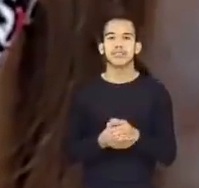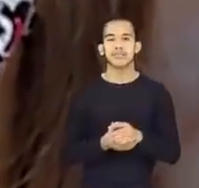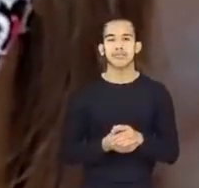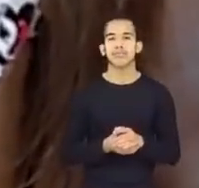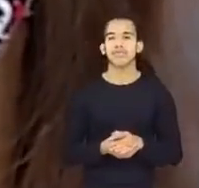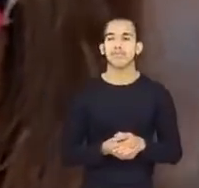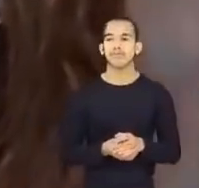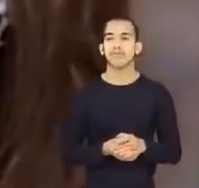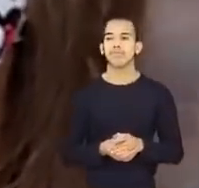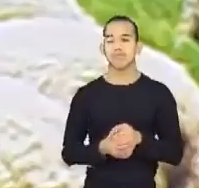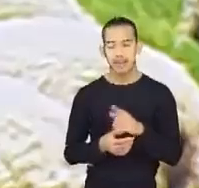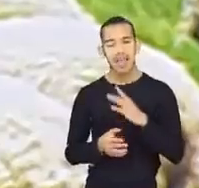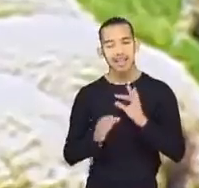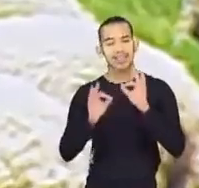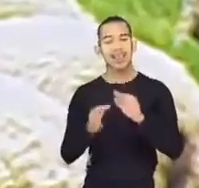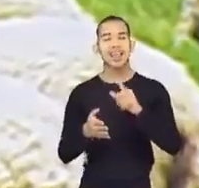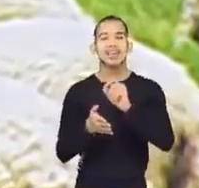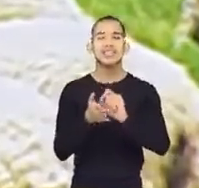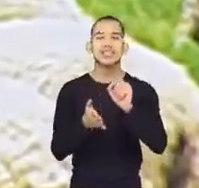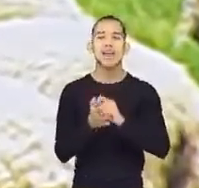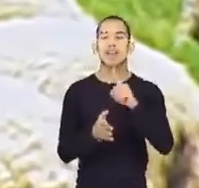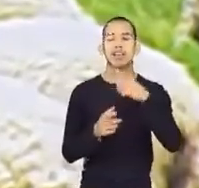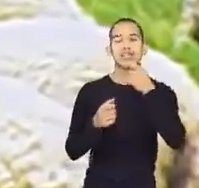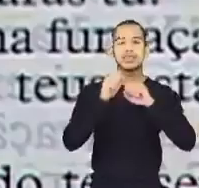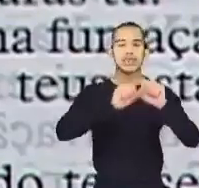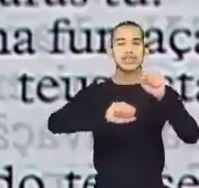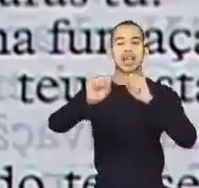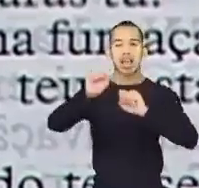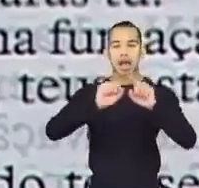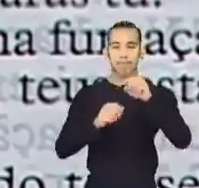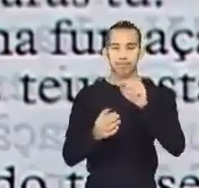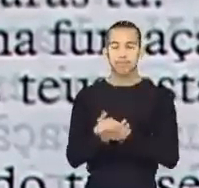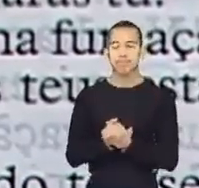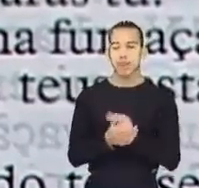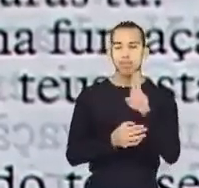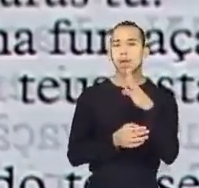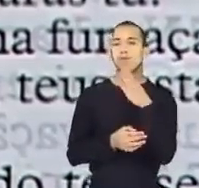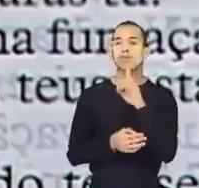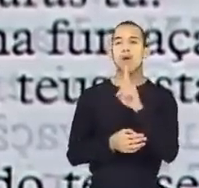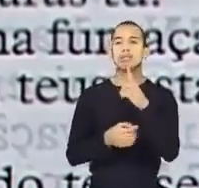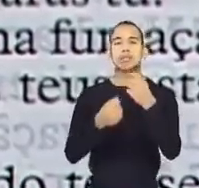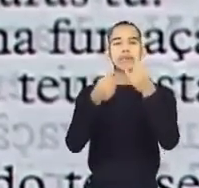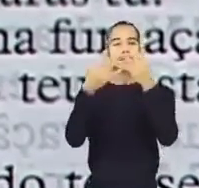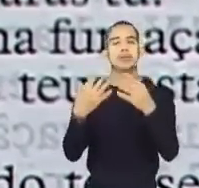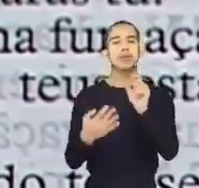a certeza de quem escreveu esse salmo. O salmista, por nome desconhecido, disse: